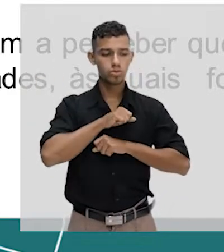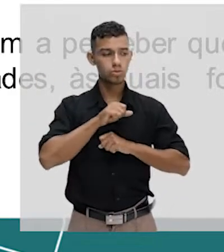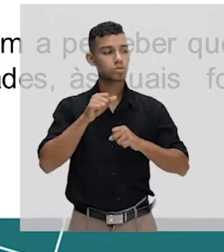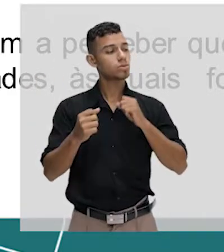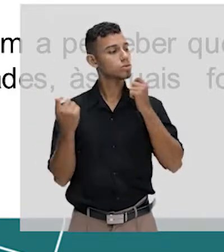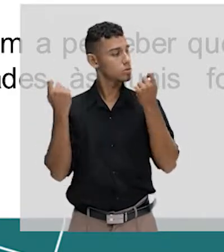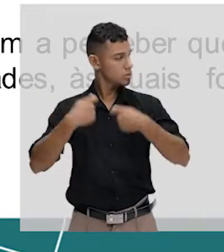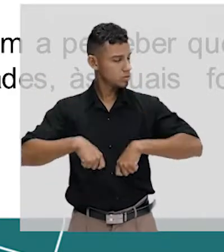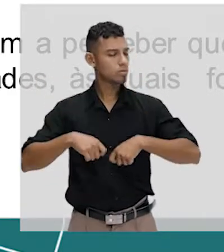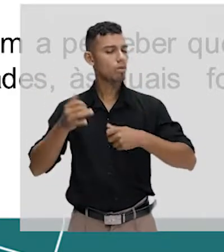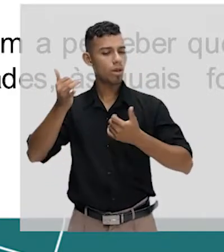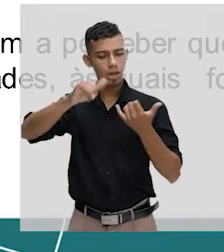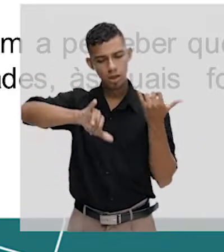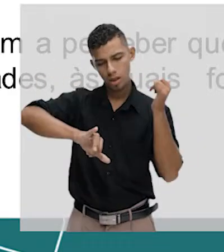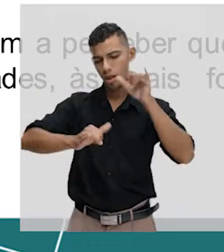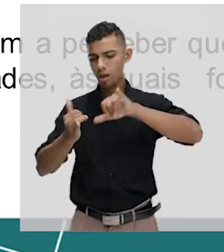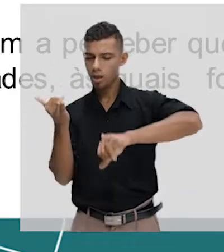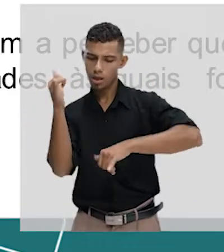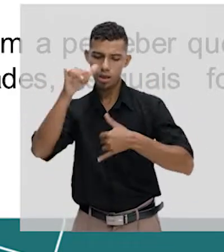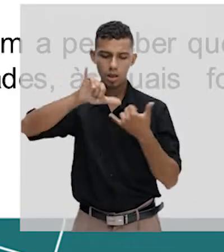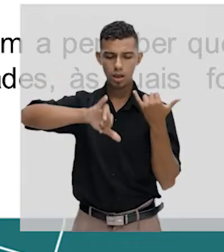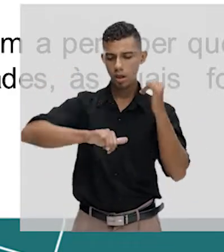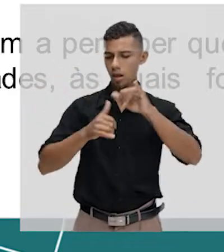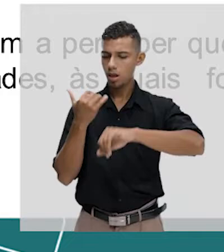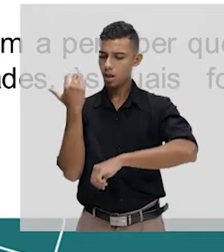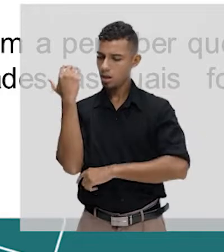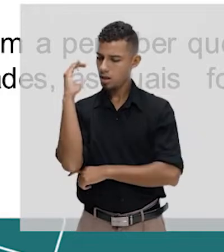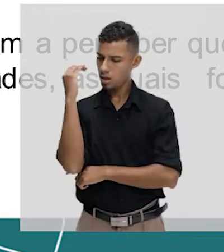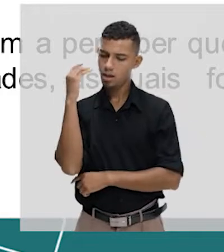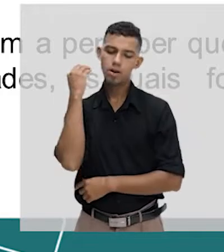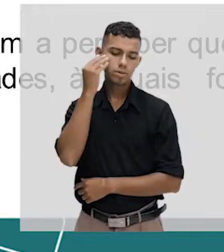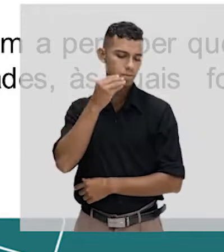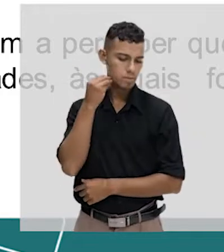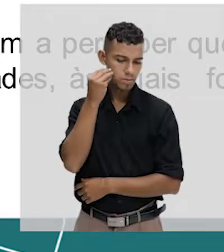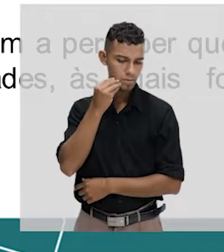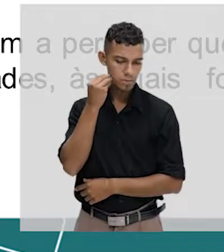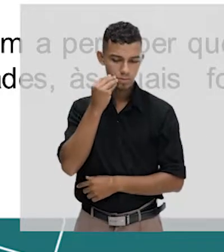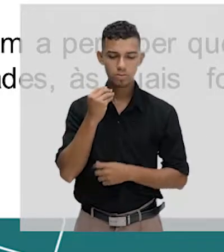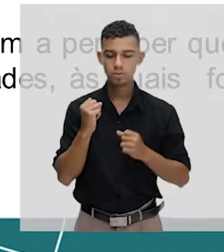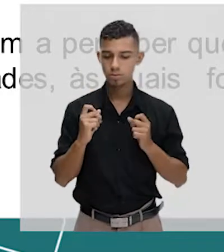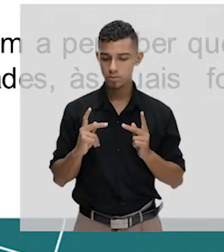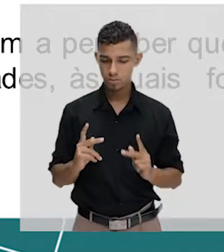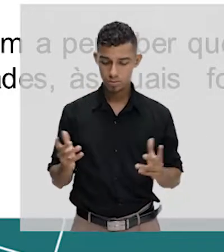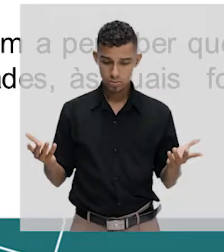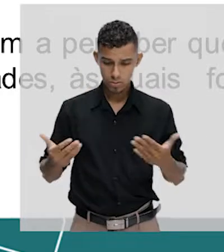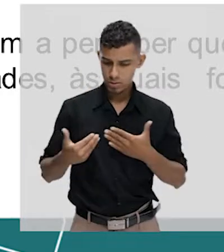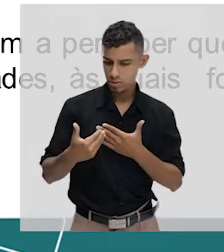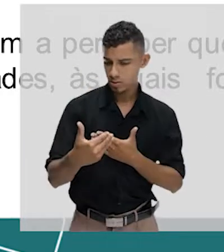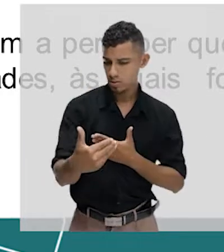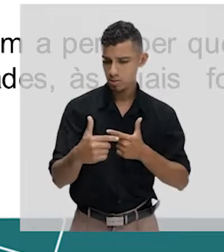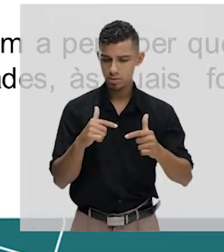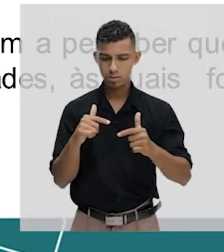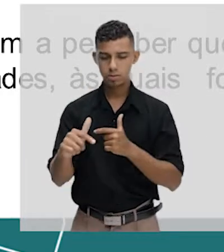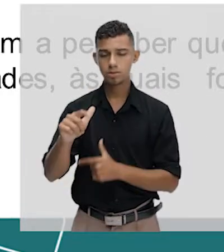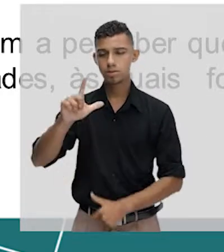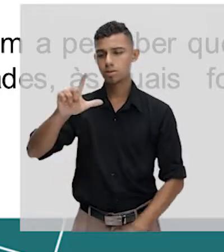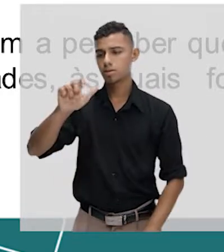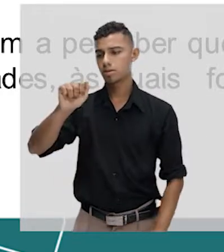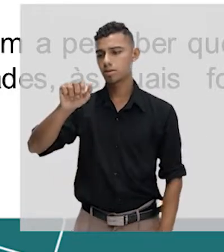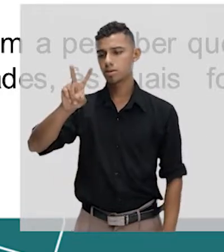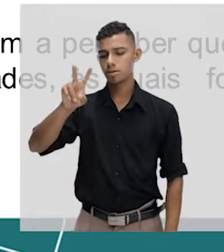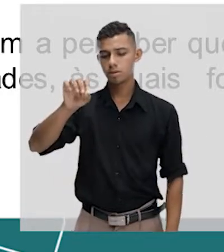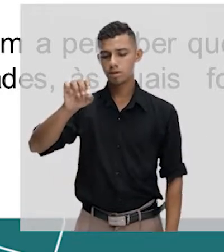uma ciência prática, uma ciência experimental. A partir do trabalho de Lavoisier, os